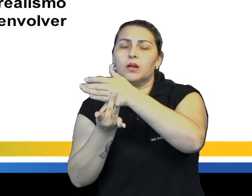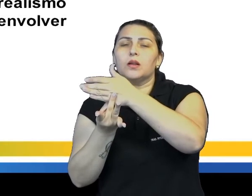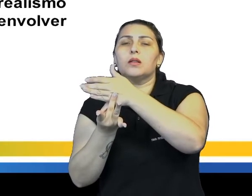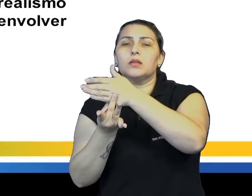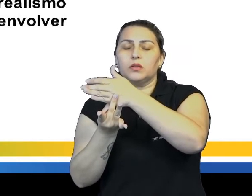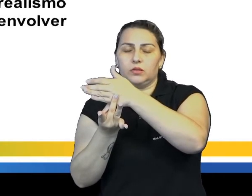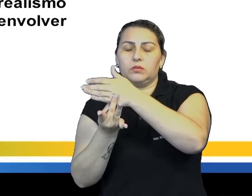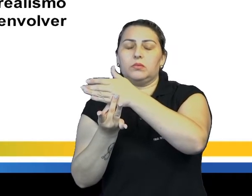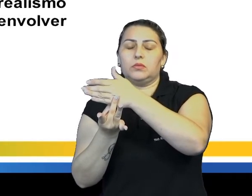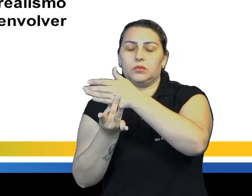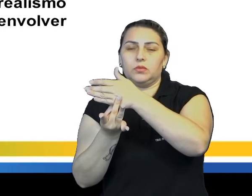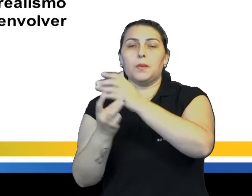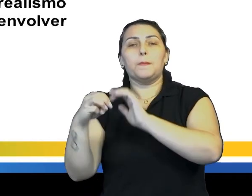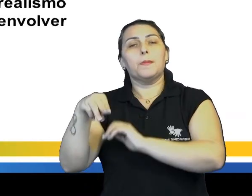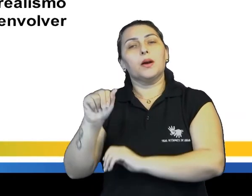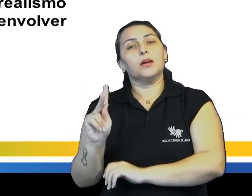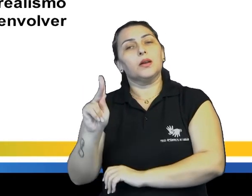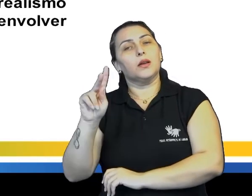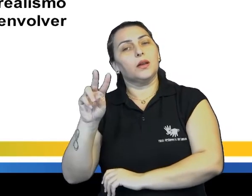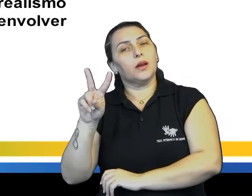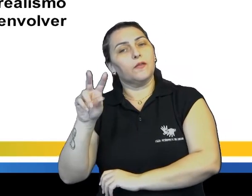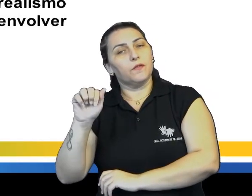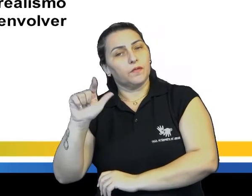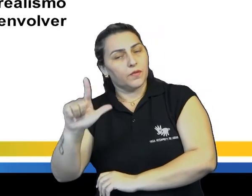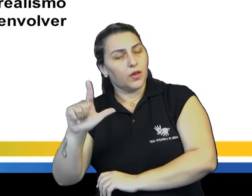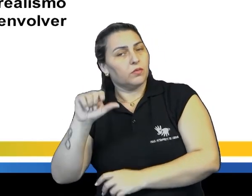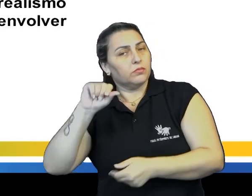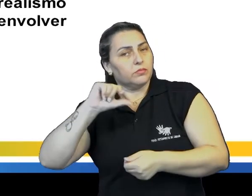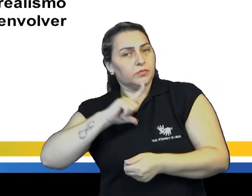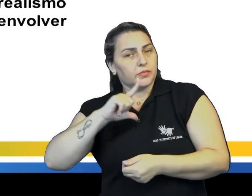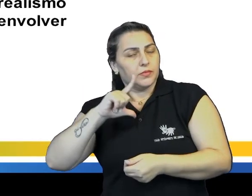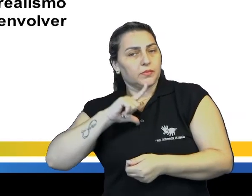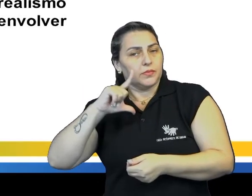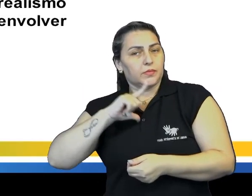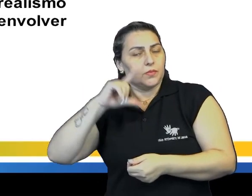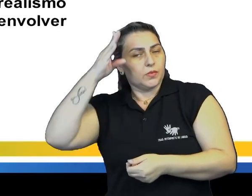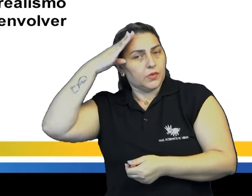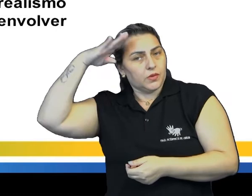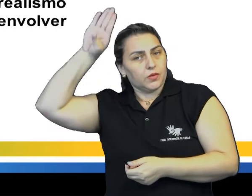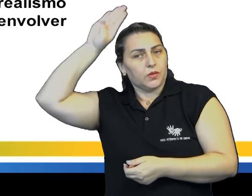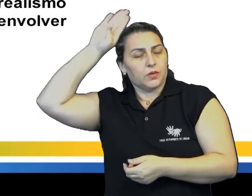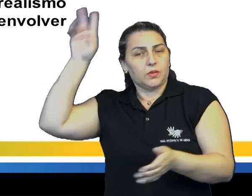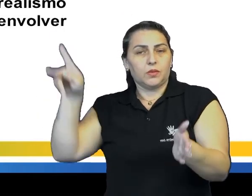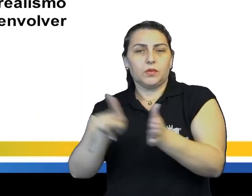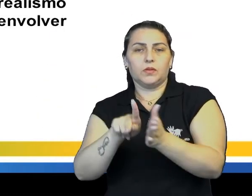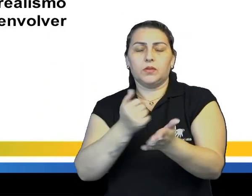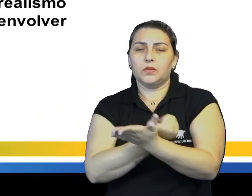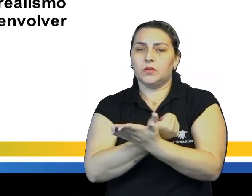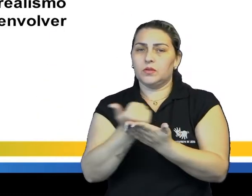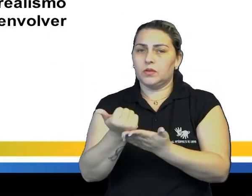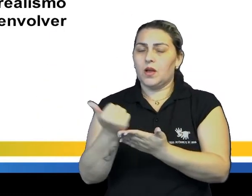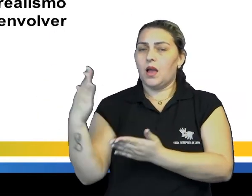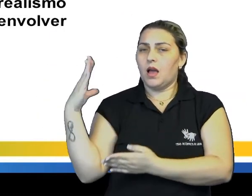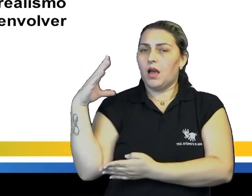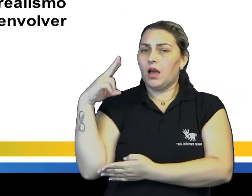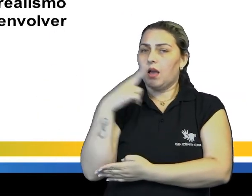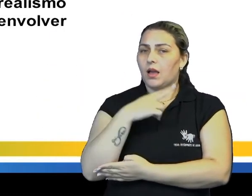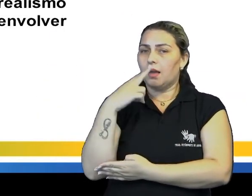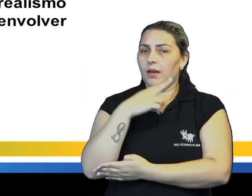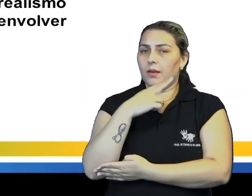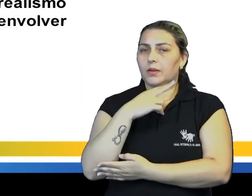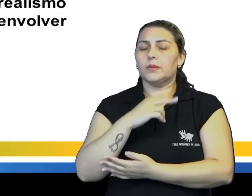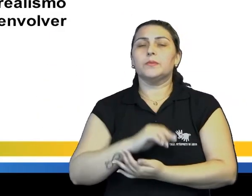anti-topistas, através do qual Maquiavel pretende desenvolver uma teoria voltada para a ação eficaz e imediata.